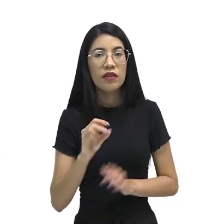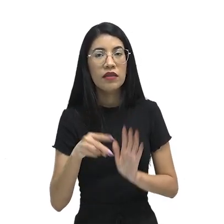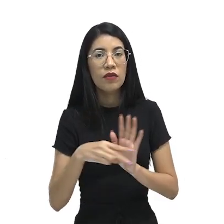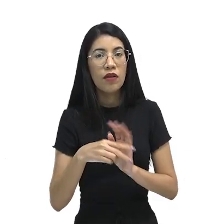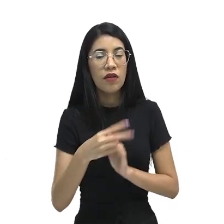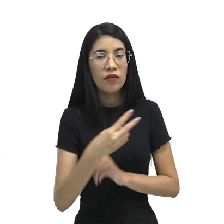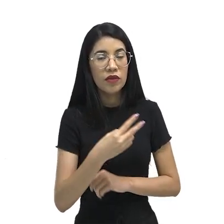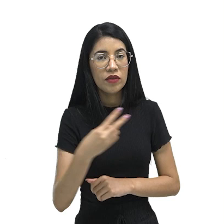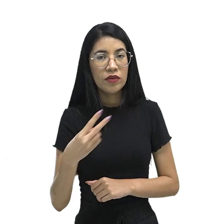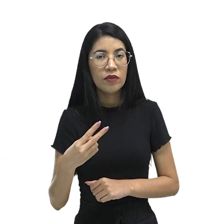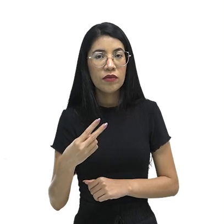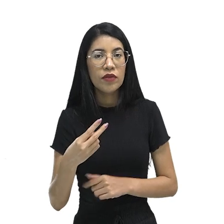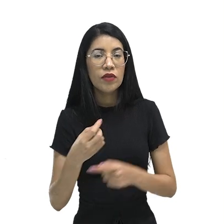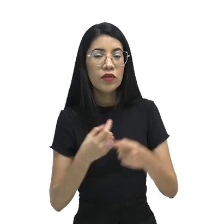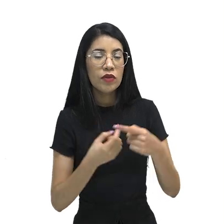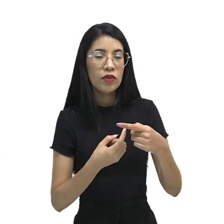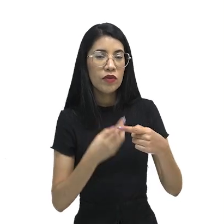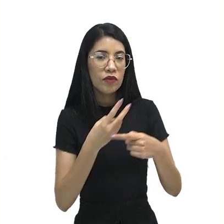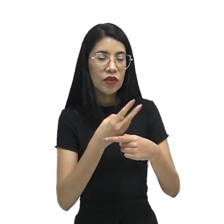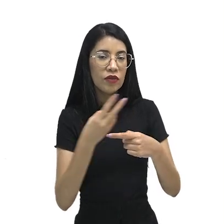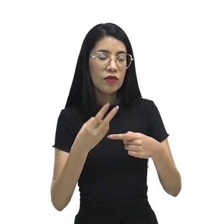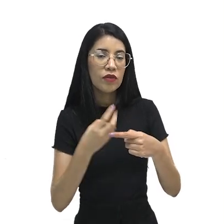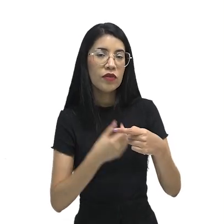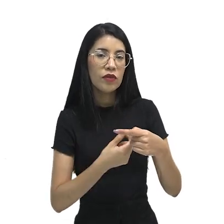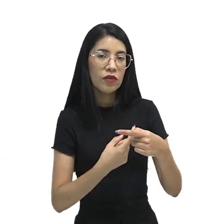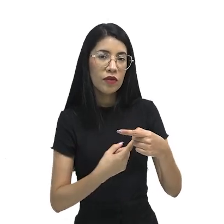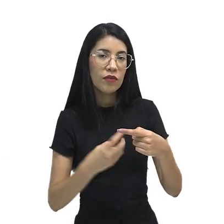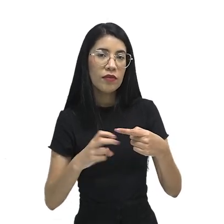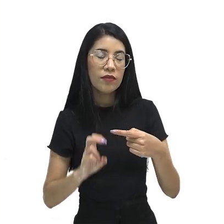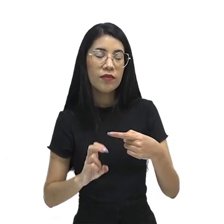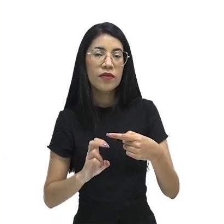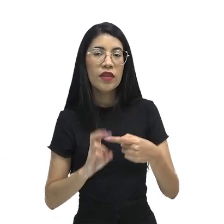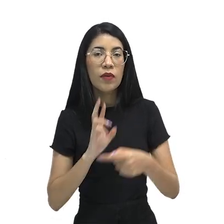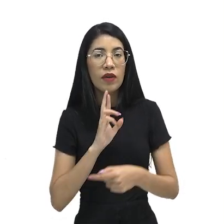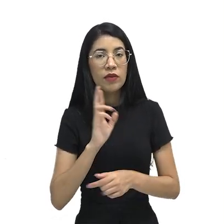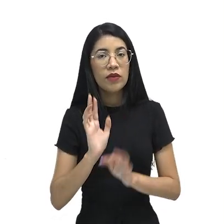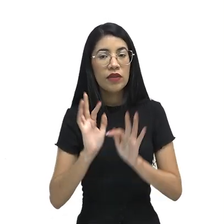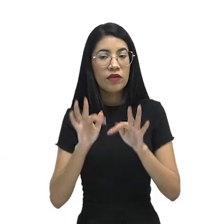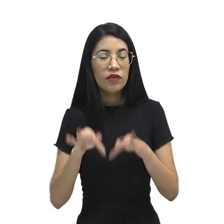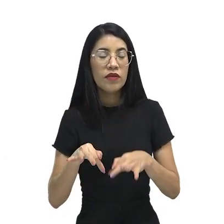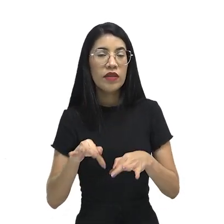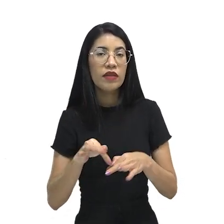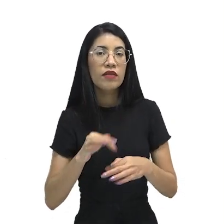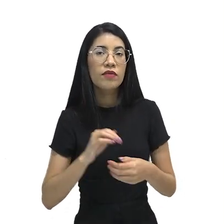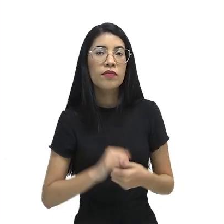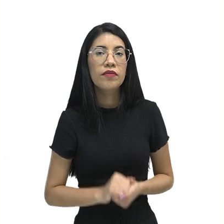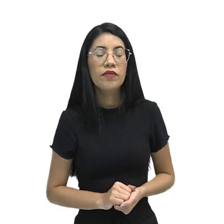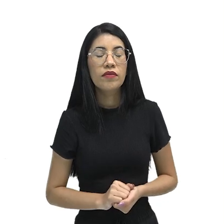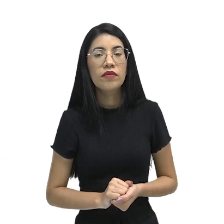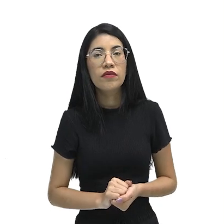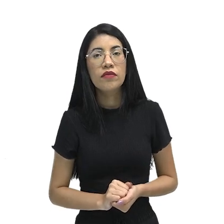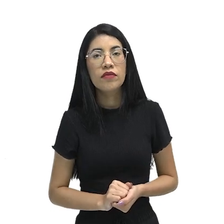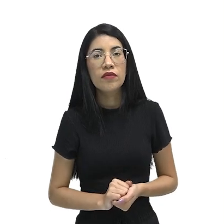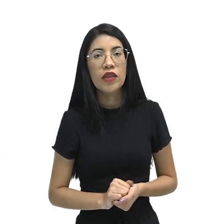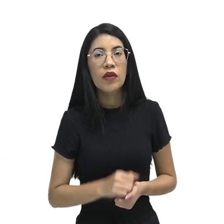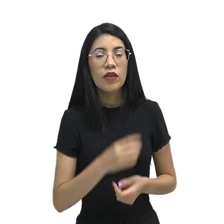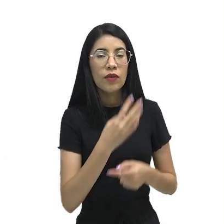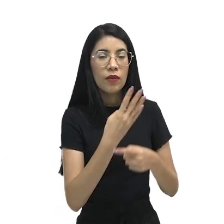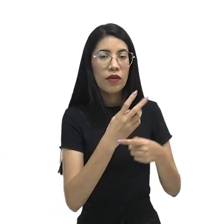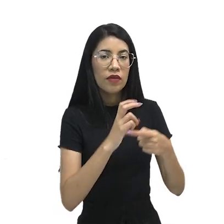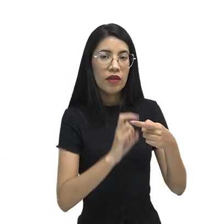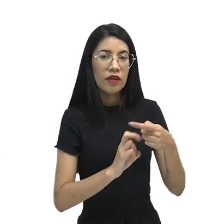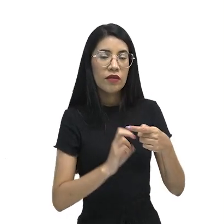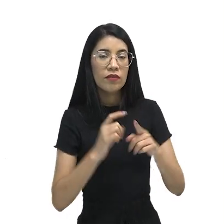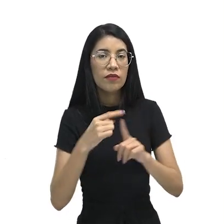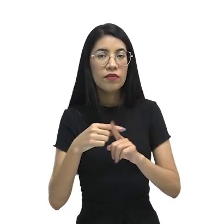sobre 15, tá bom? Então, essa é a nossa resposta final da operação entre 4/5